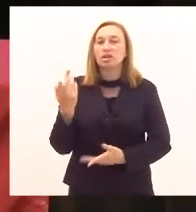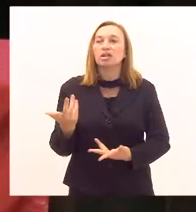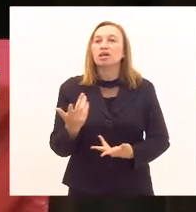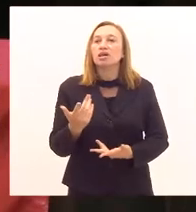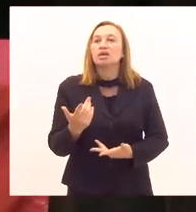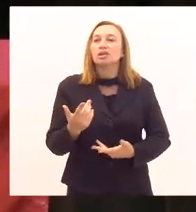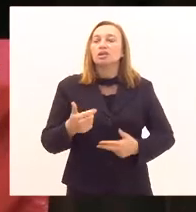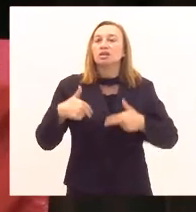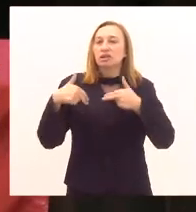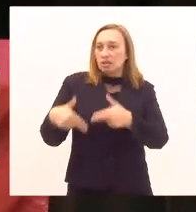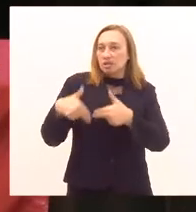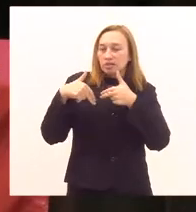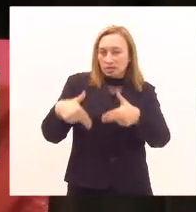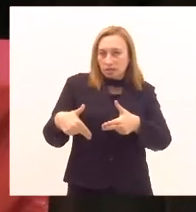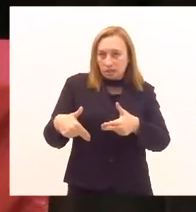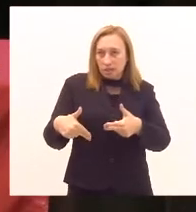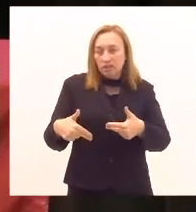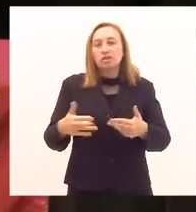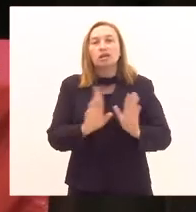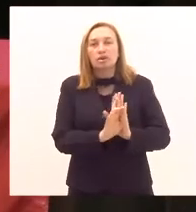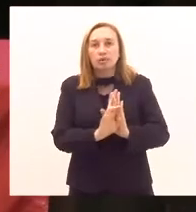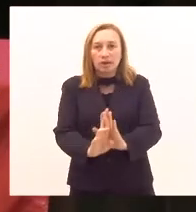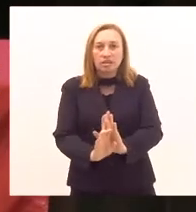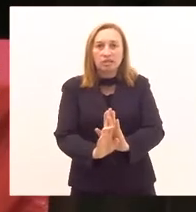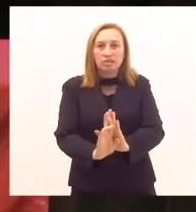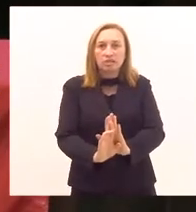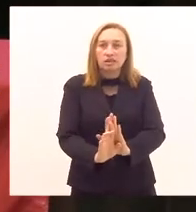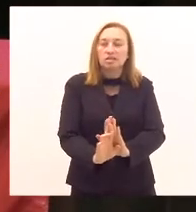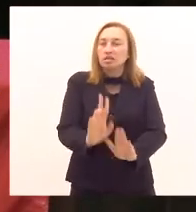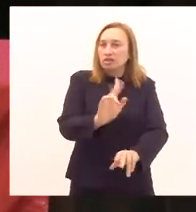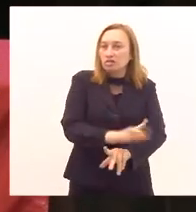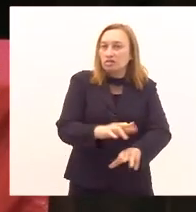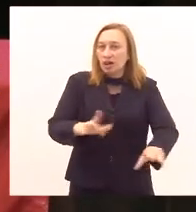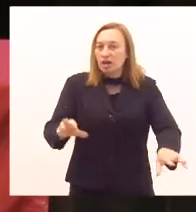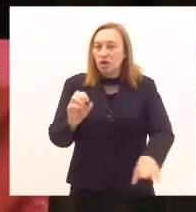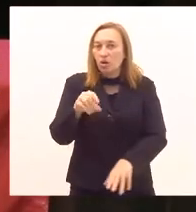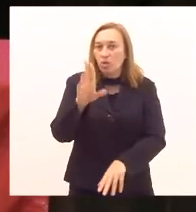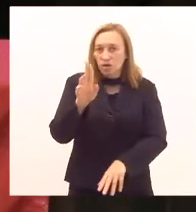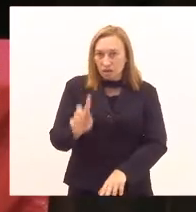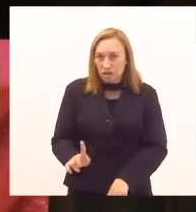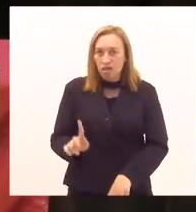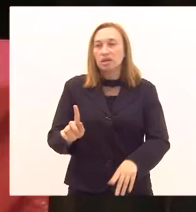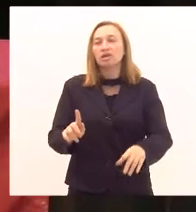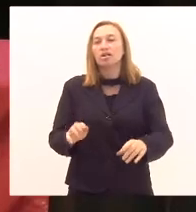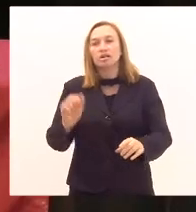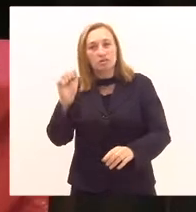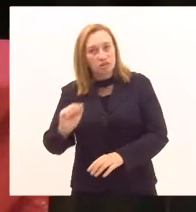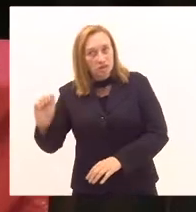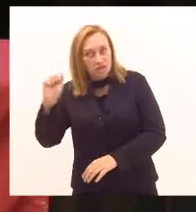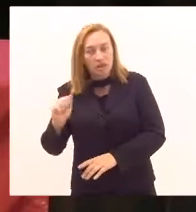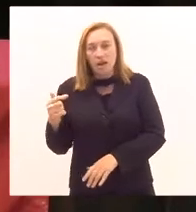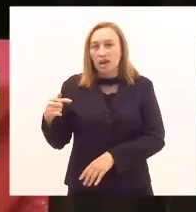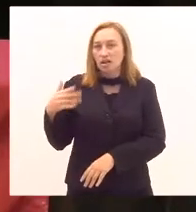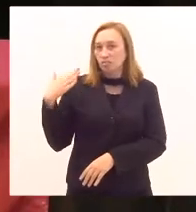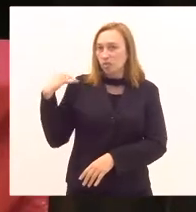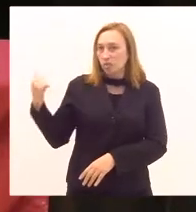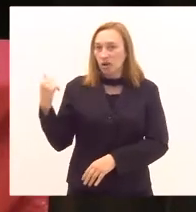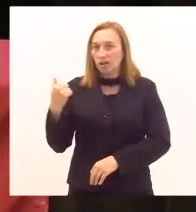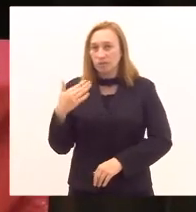nossa militância, os ativistas, representando as várias ONGs e associações. Aqui do meu